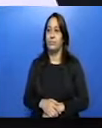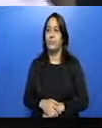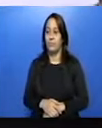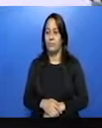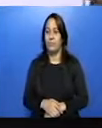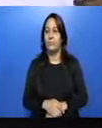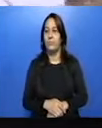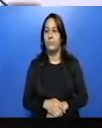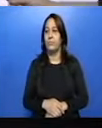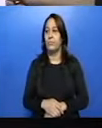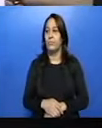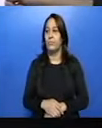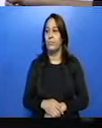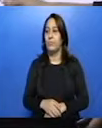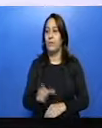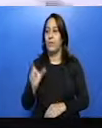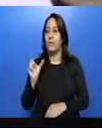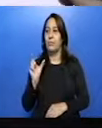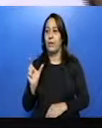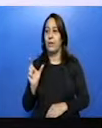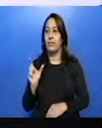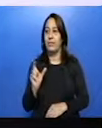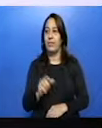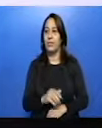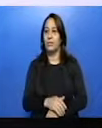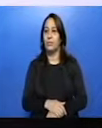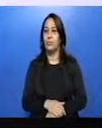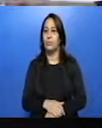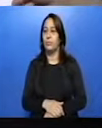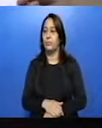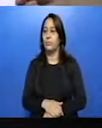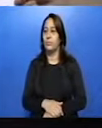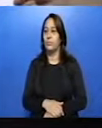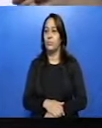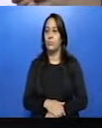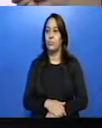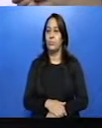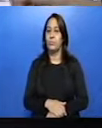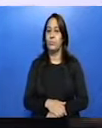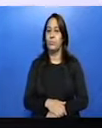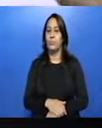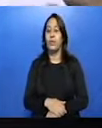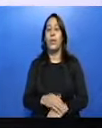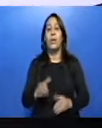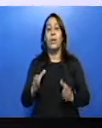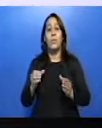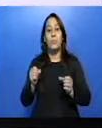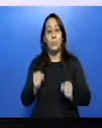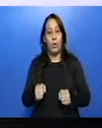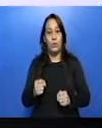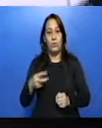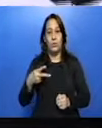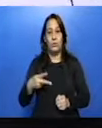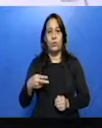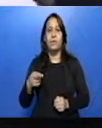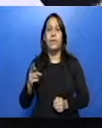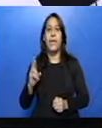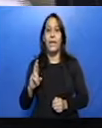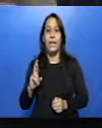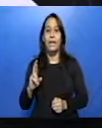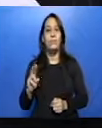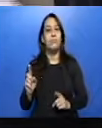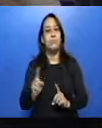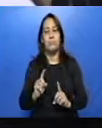R só. E aqui? Aqui não tem nem o que falar. Posso colocar dois R's? Não. Nós já aprendemos que